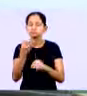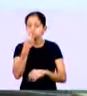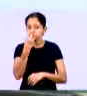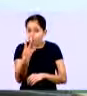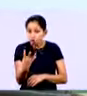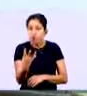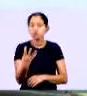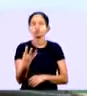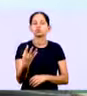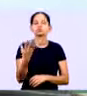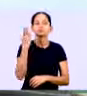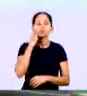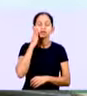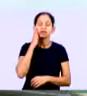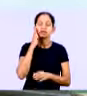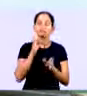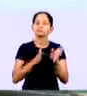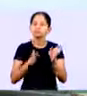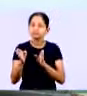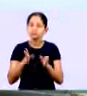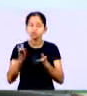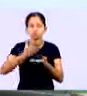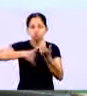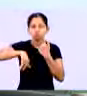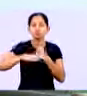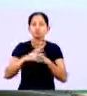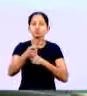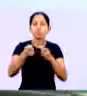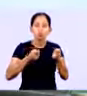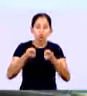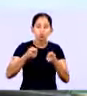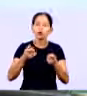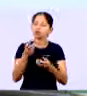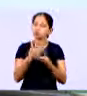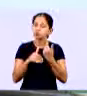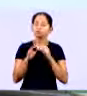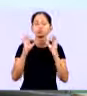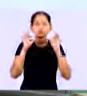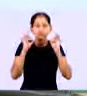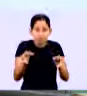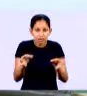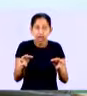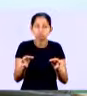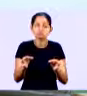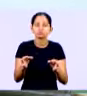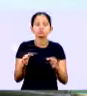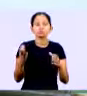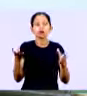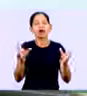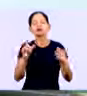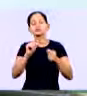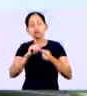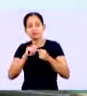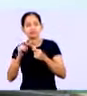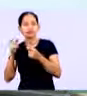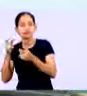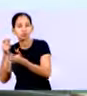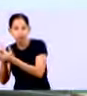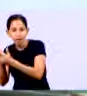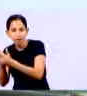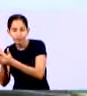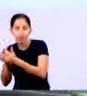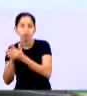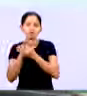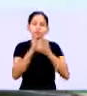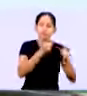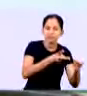bom orçamento empresarial, se você tiver controle sobre os custos da sua organização, se você tiver controle sobre aquilo que está girando e a sua necessidade de capital de